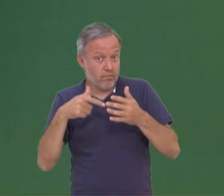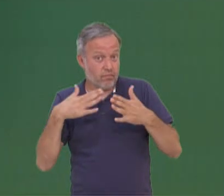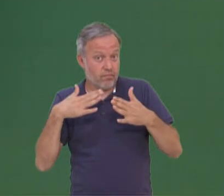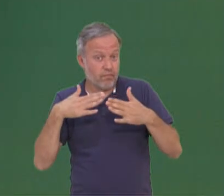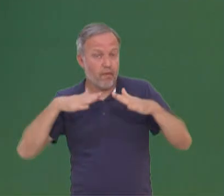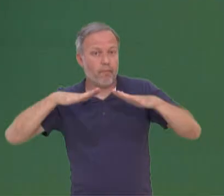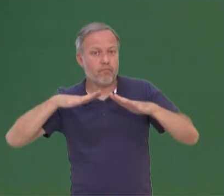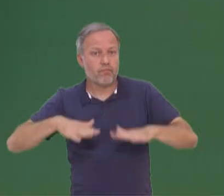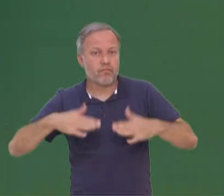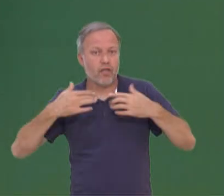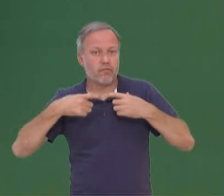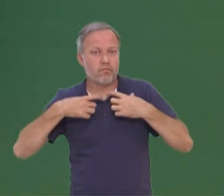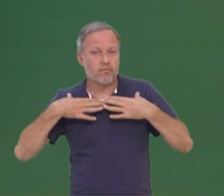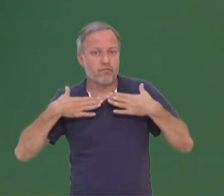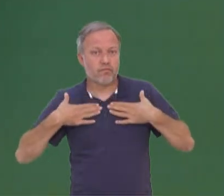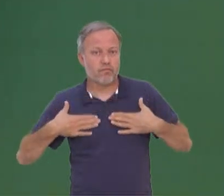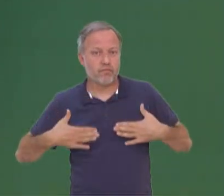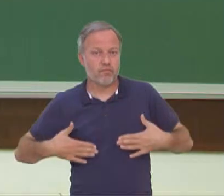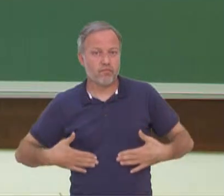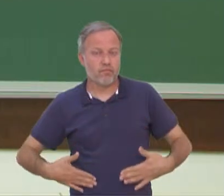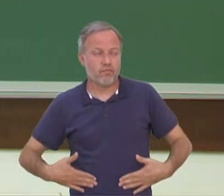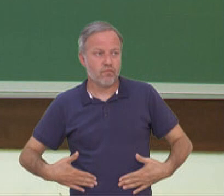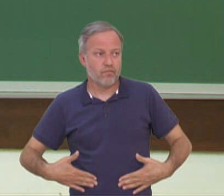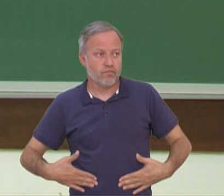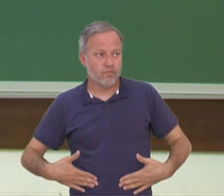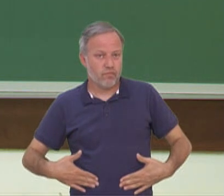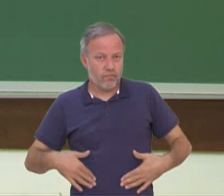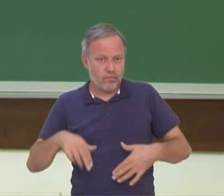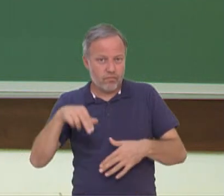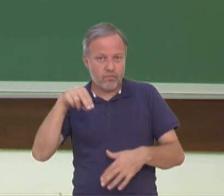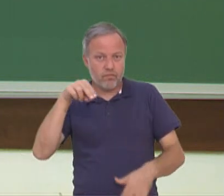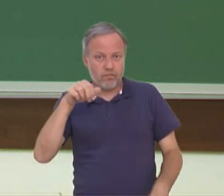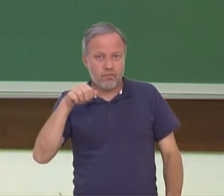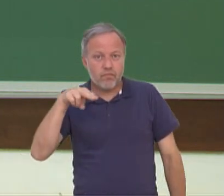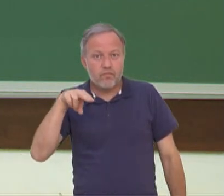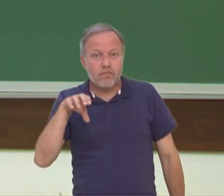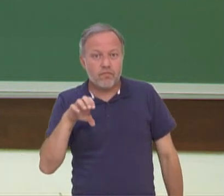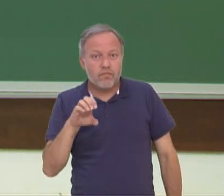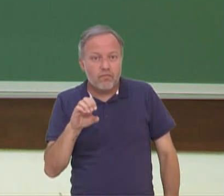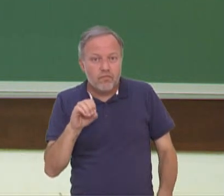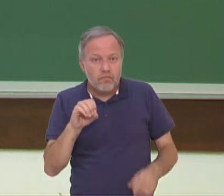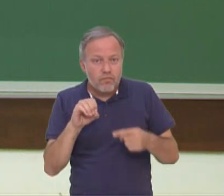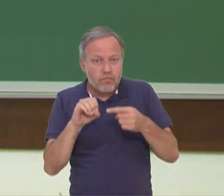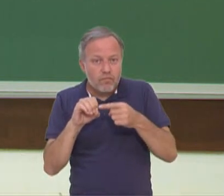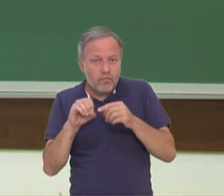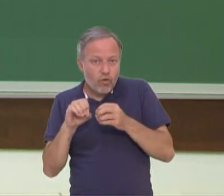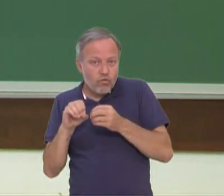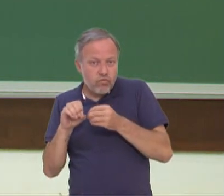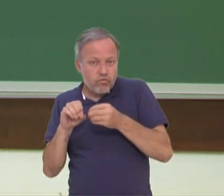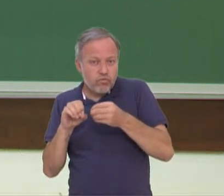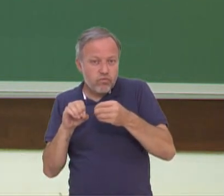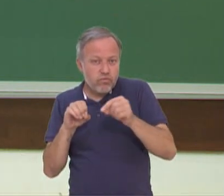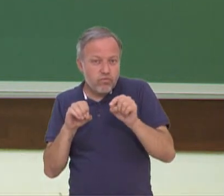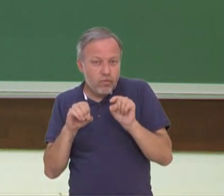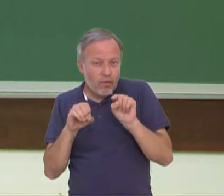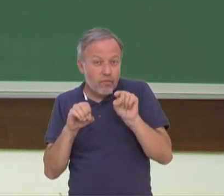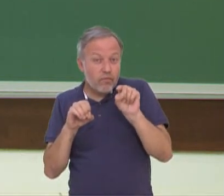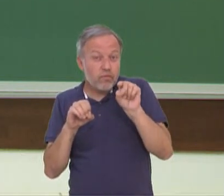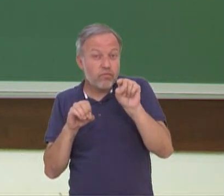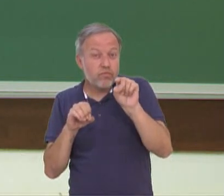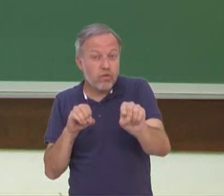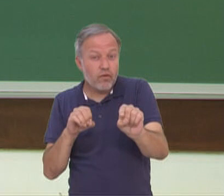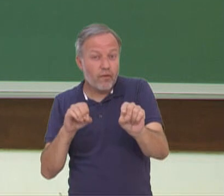organismos. Exatamente, pessoal. As nanopartículas, elas conseguem viajar até o alvo